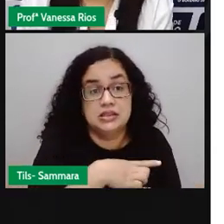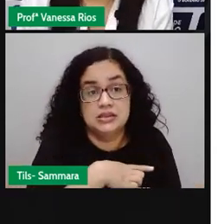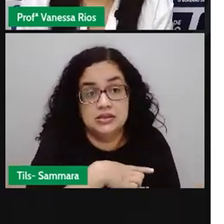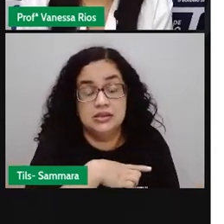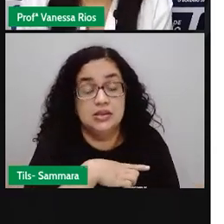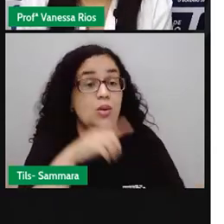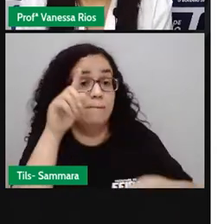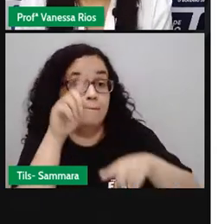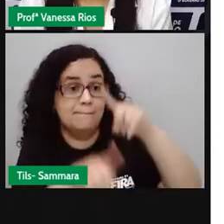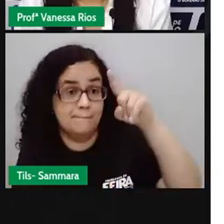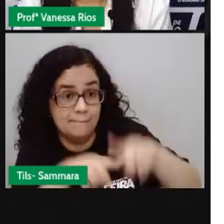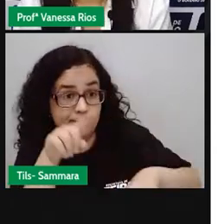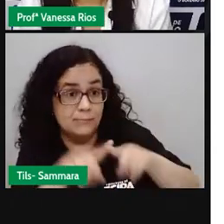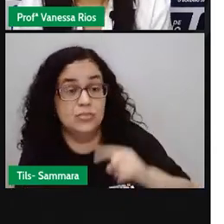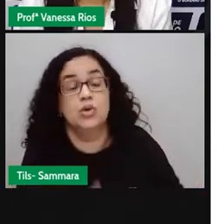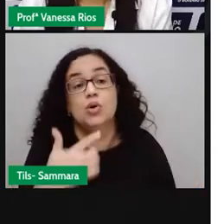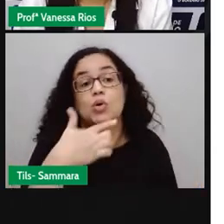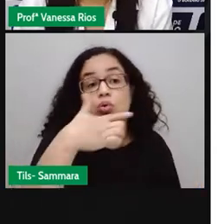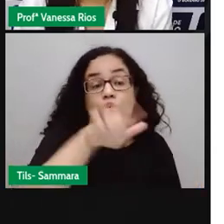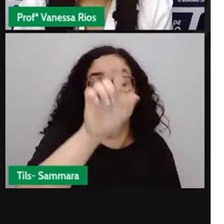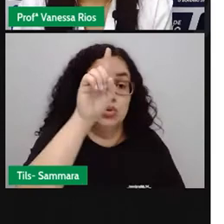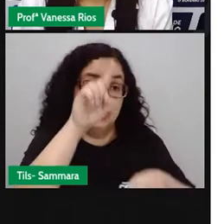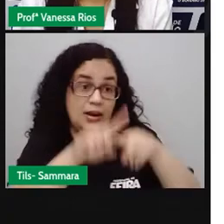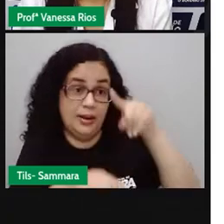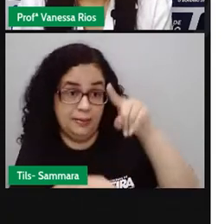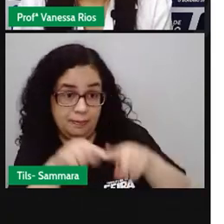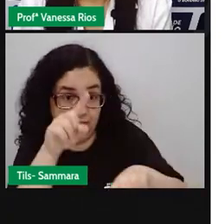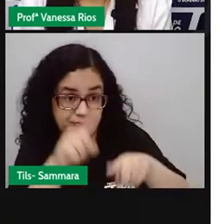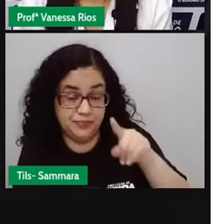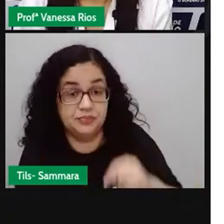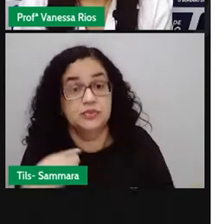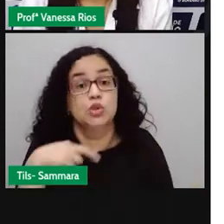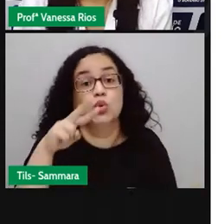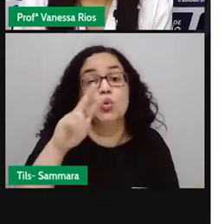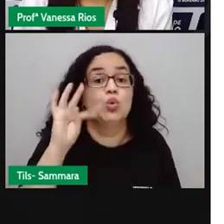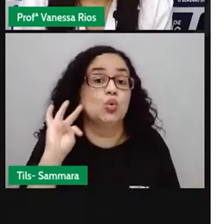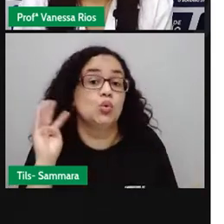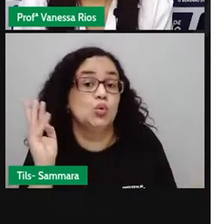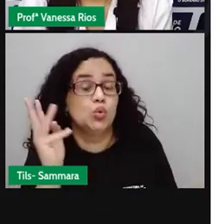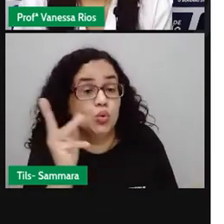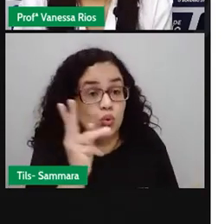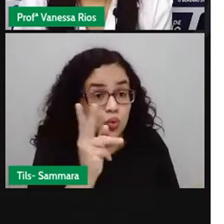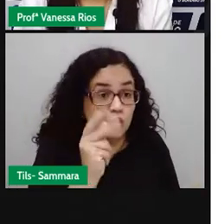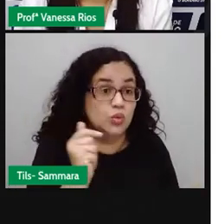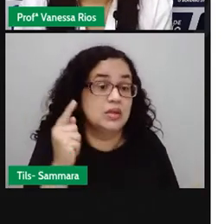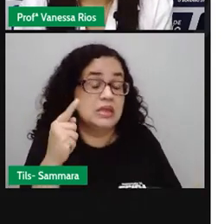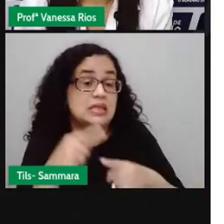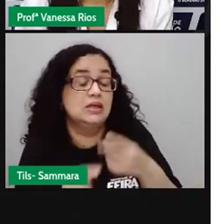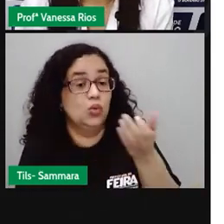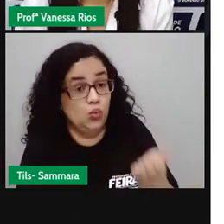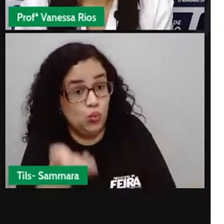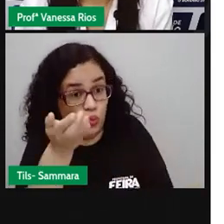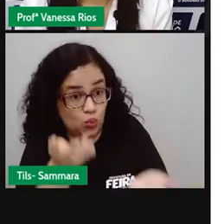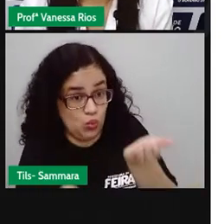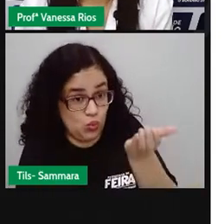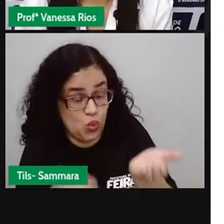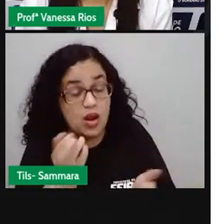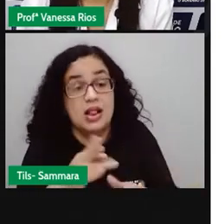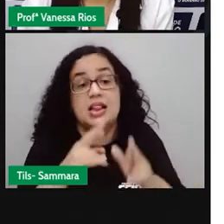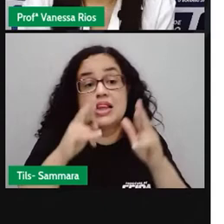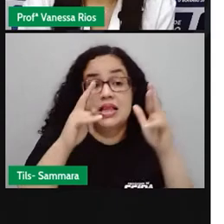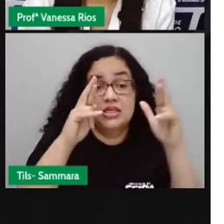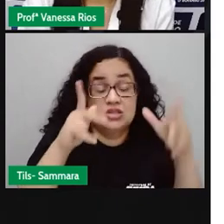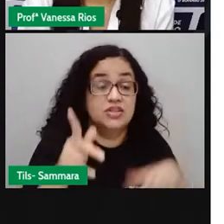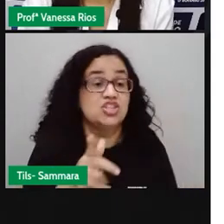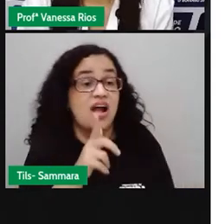um material ou de outro material. E aí, isso tudo aí é por conta da densidade que é diferente